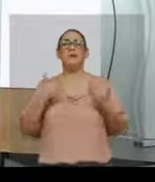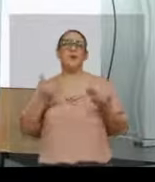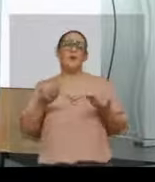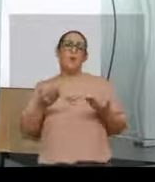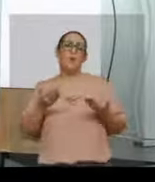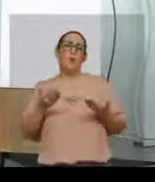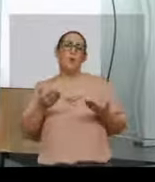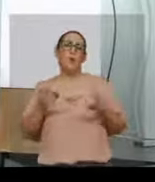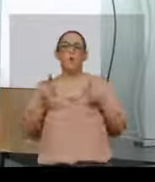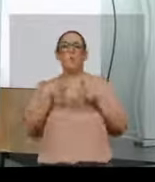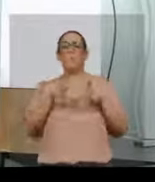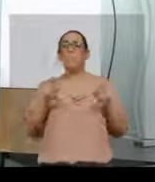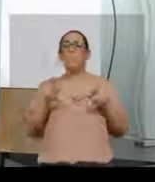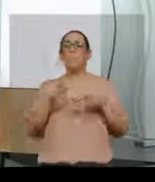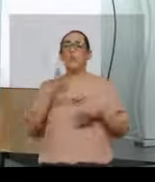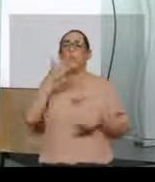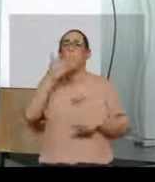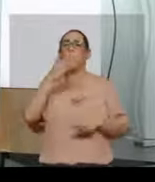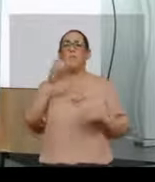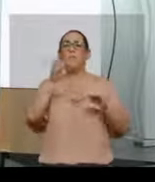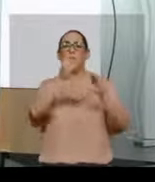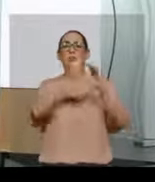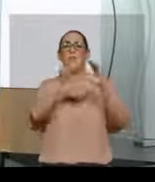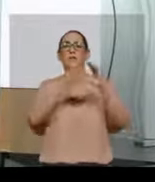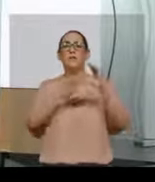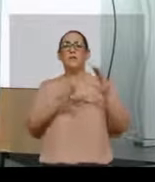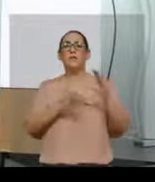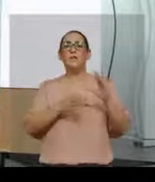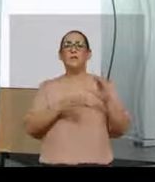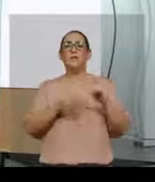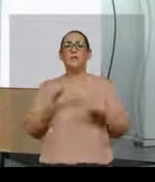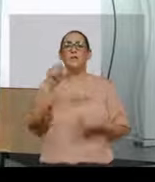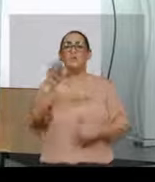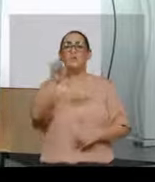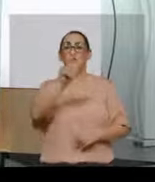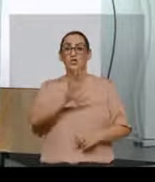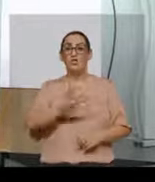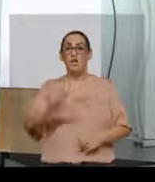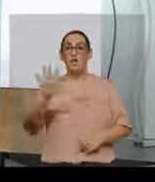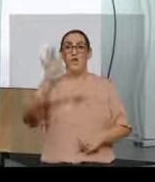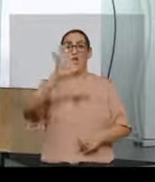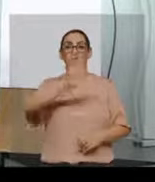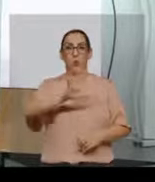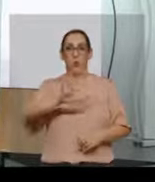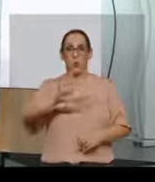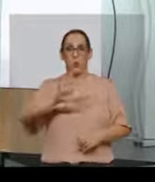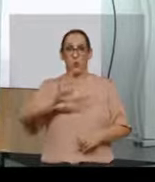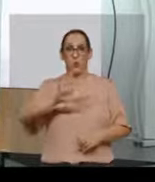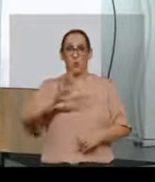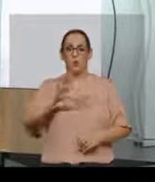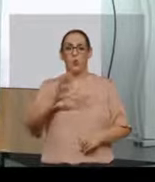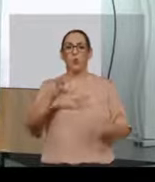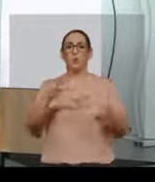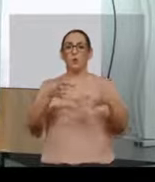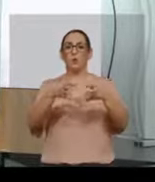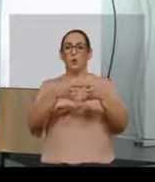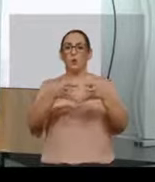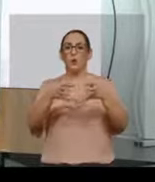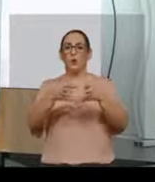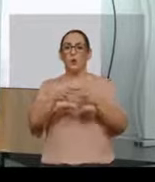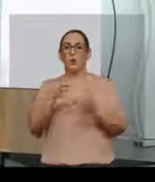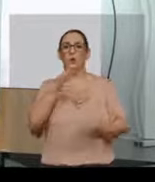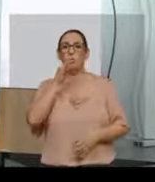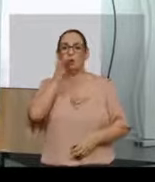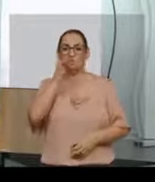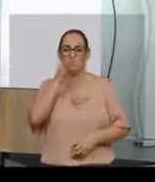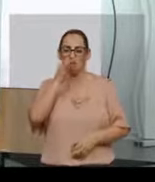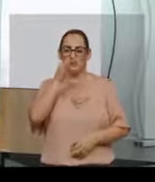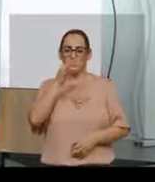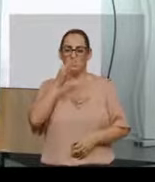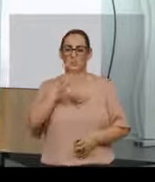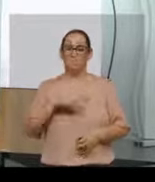as características gerais do reino planta? Nós são, então, todos os seres pertencentes a esse reino são